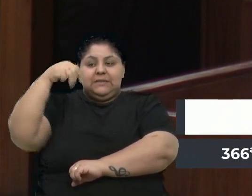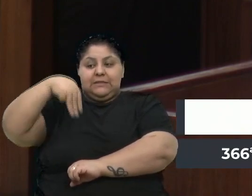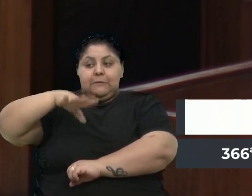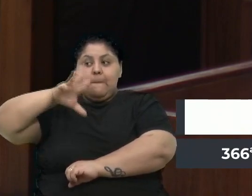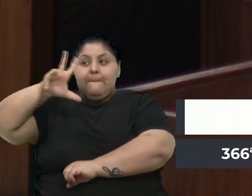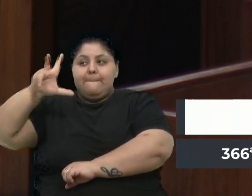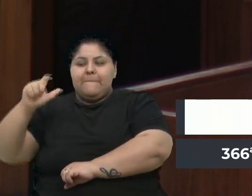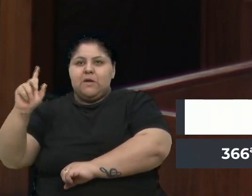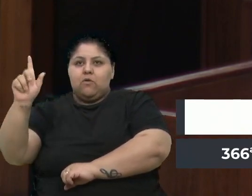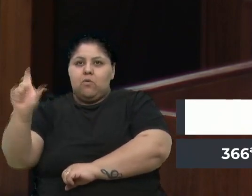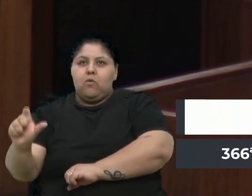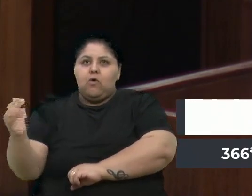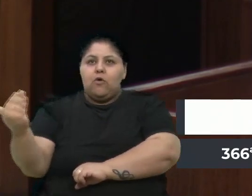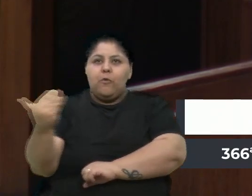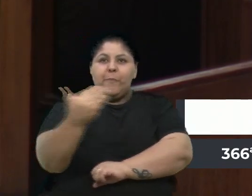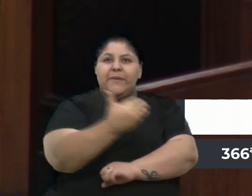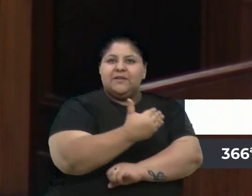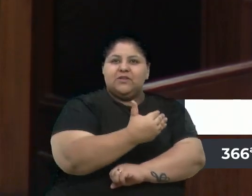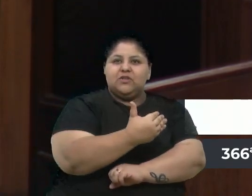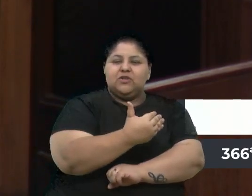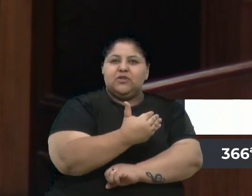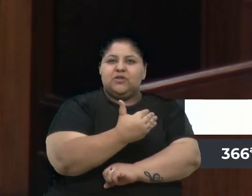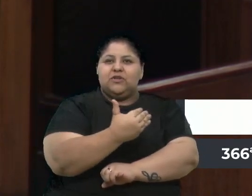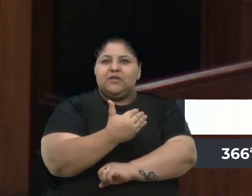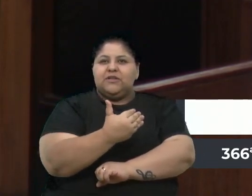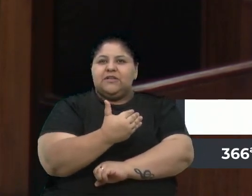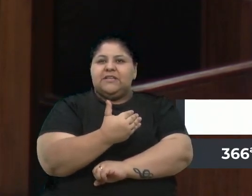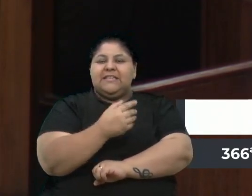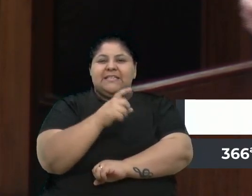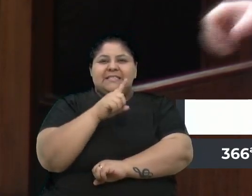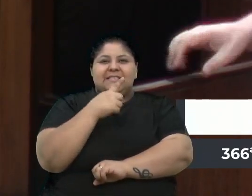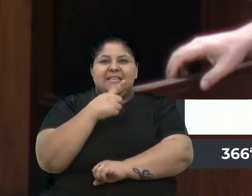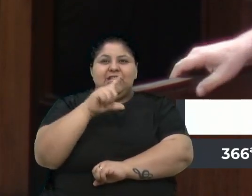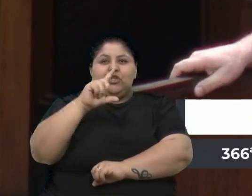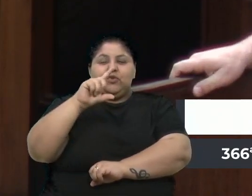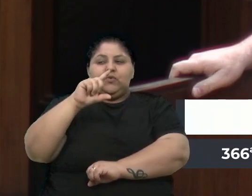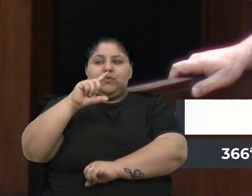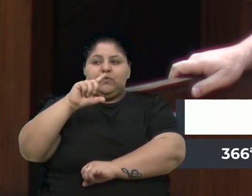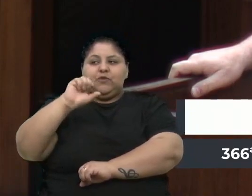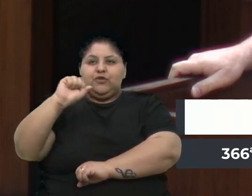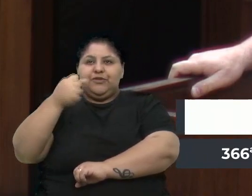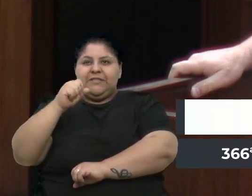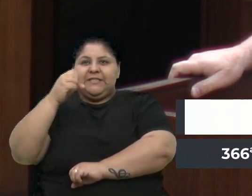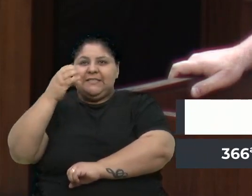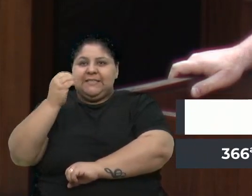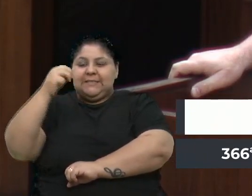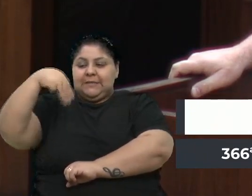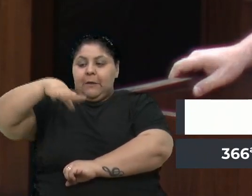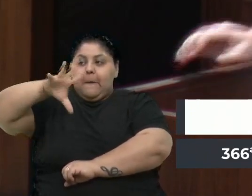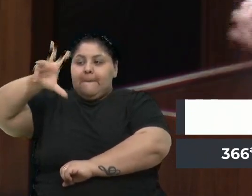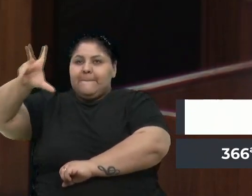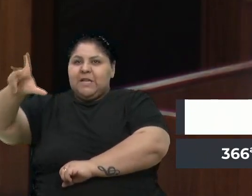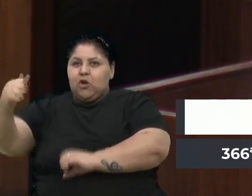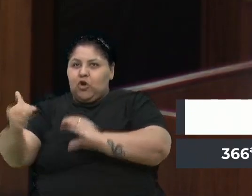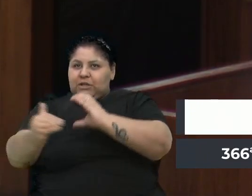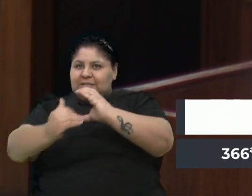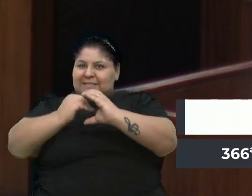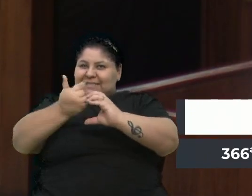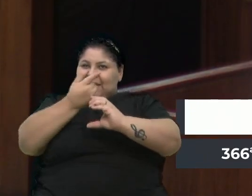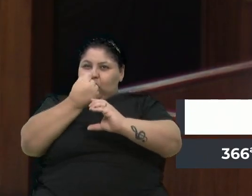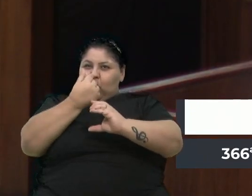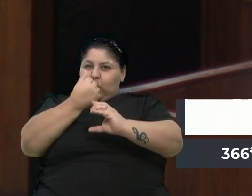com 180 milhões sendo injetados na economia de Porto Alegre e, mais do que